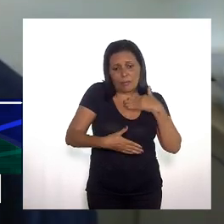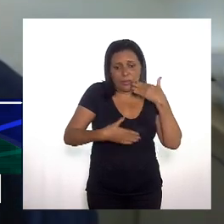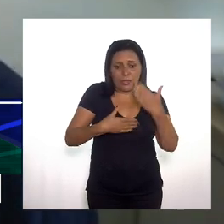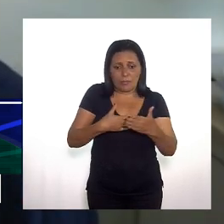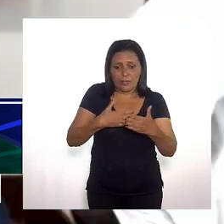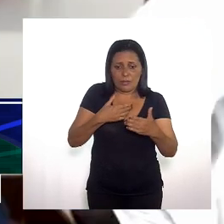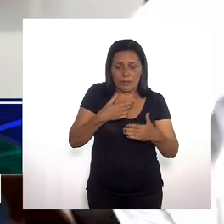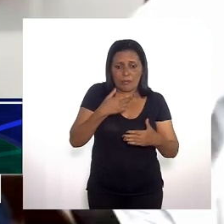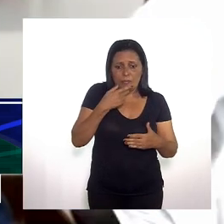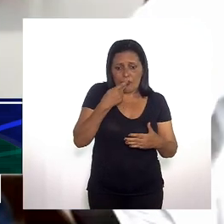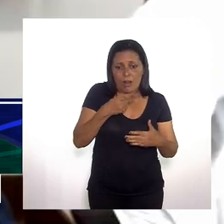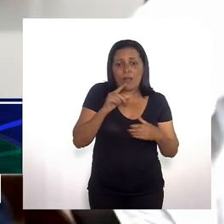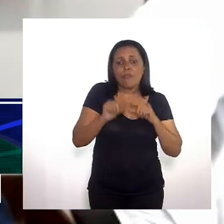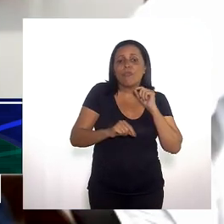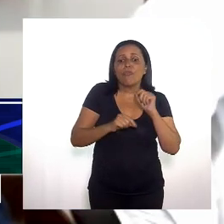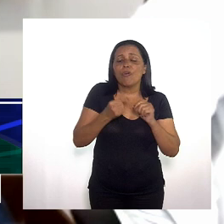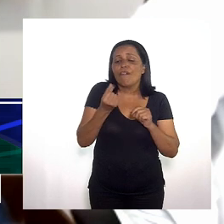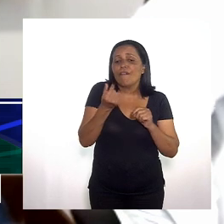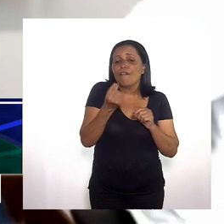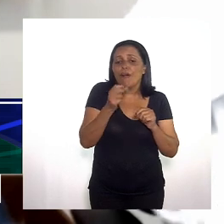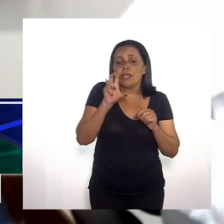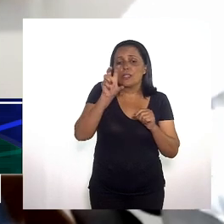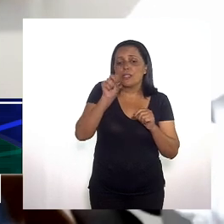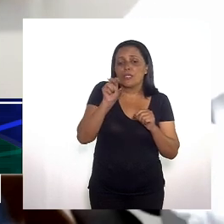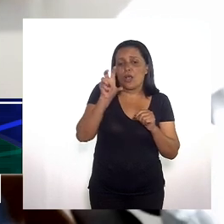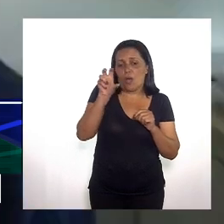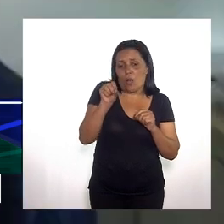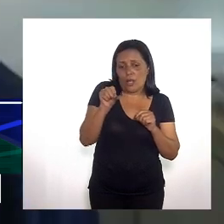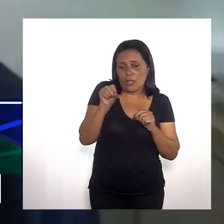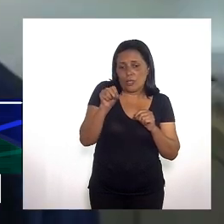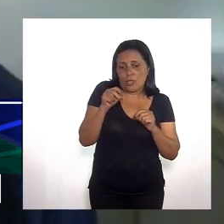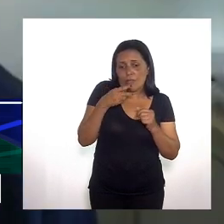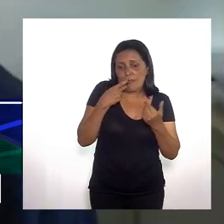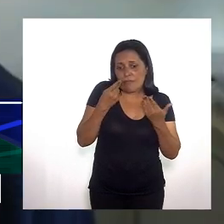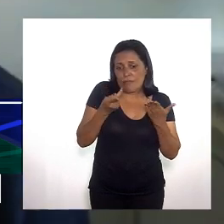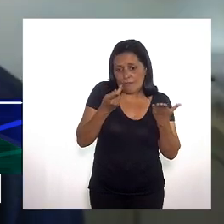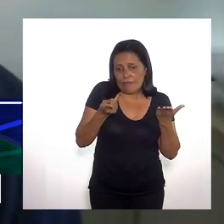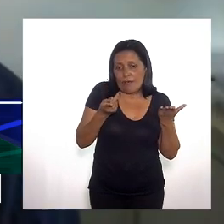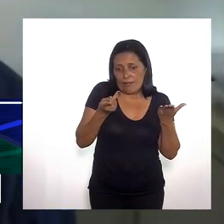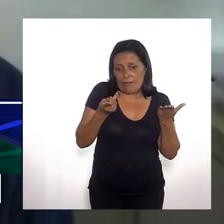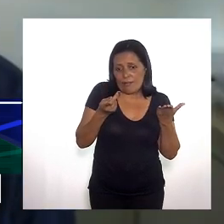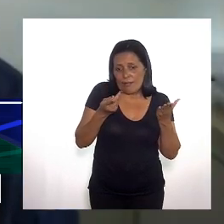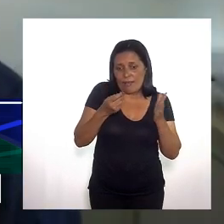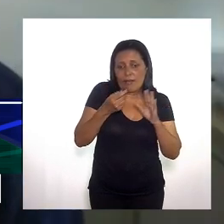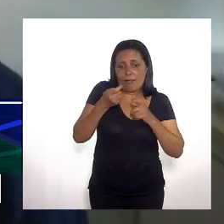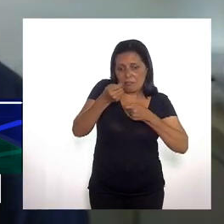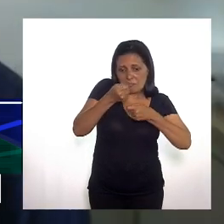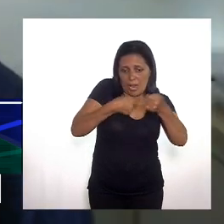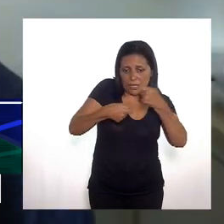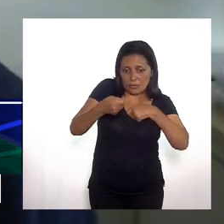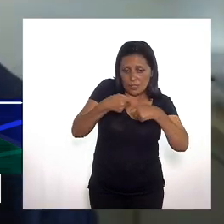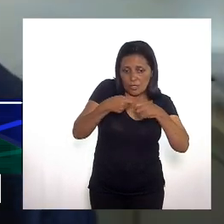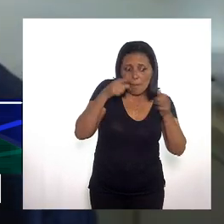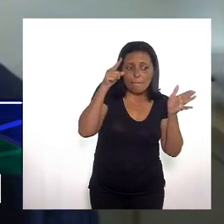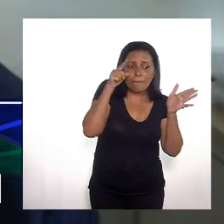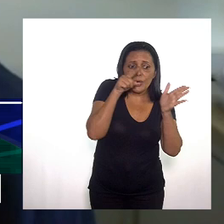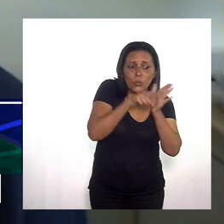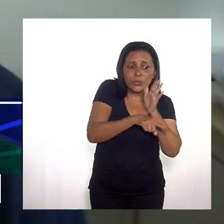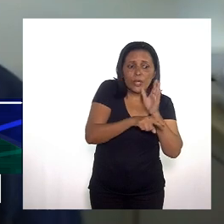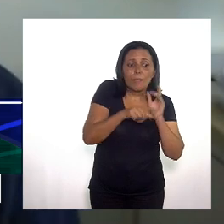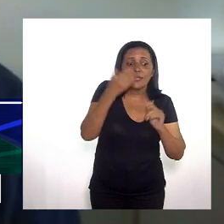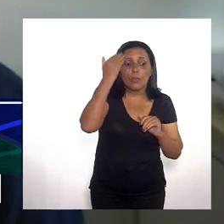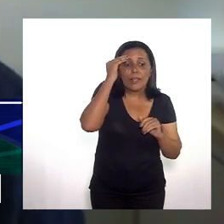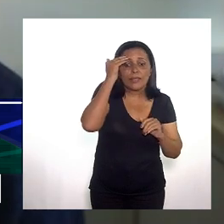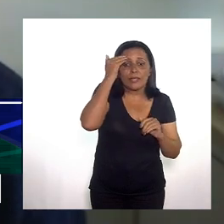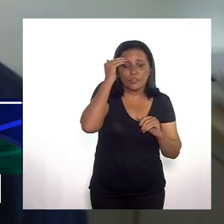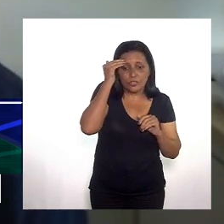indiciamento... 50. Essa palavra indiciamento legislativo, eu não lhe perguntei o que queria dizer, mas entendi